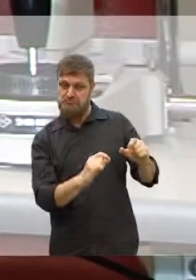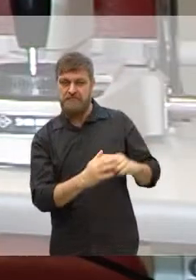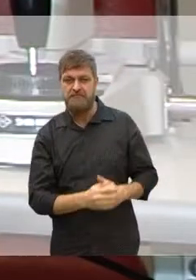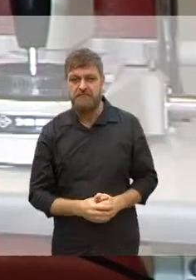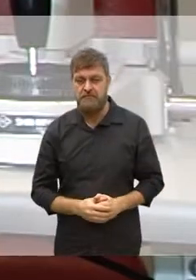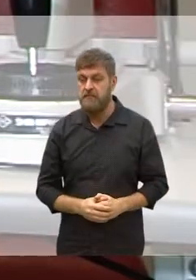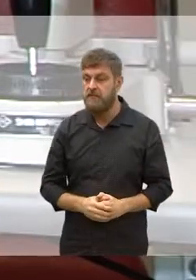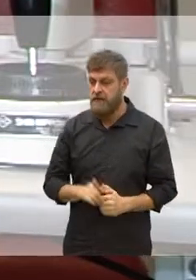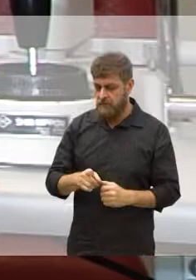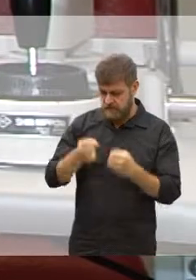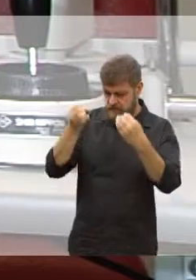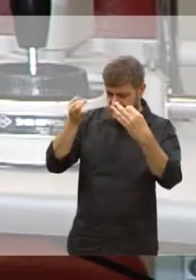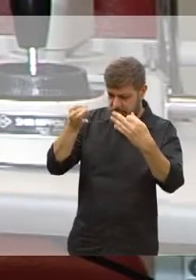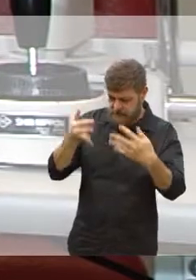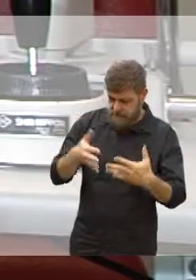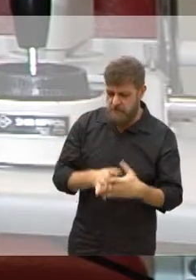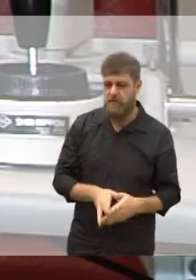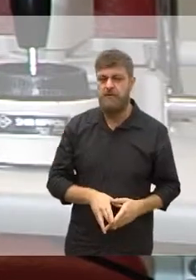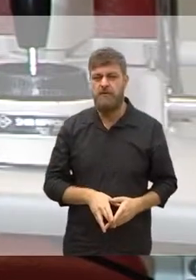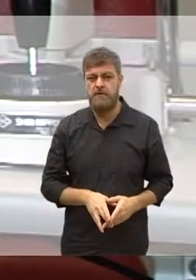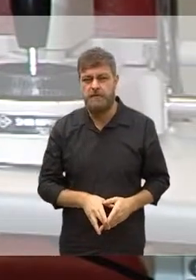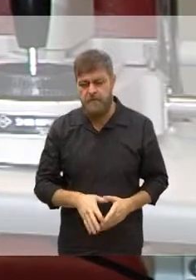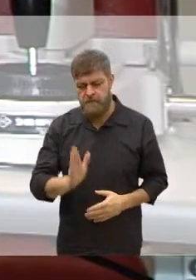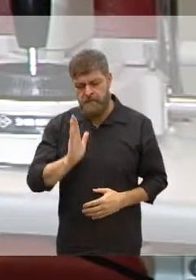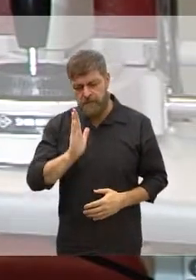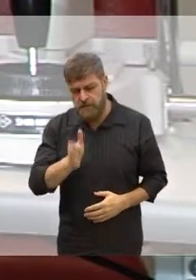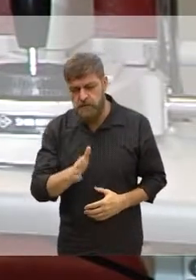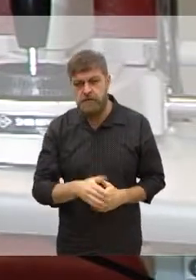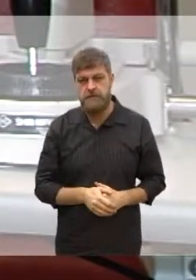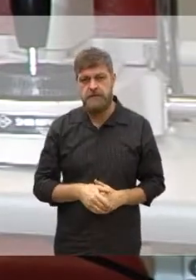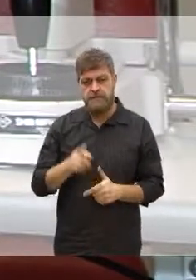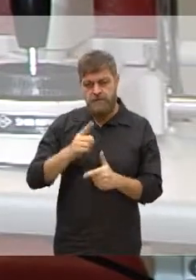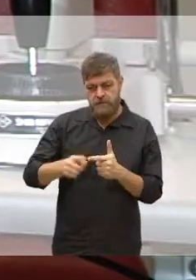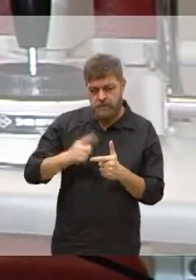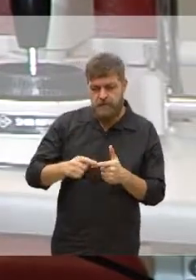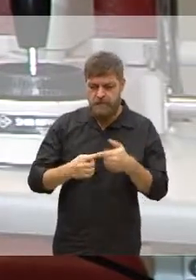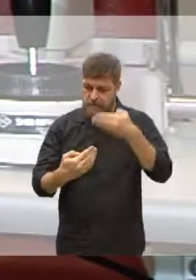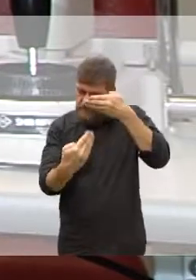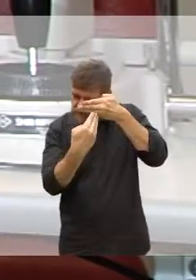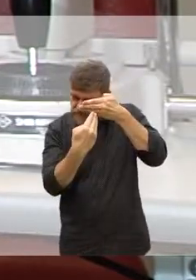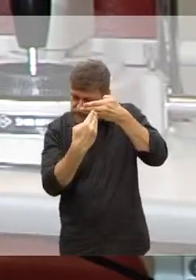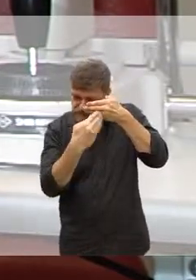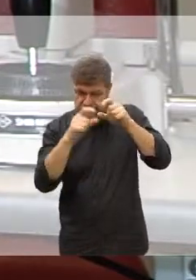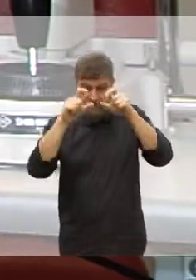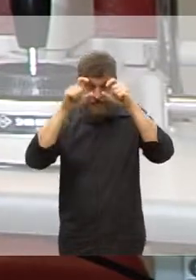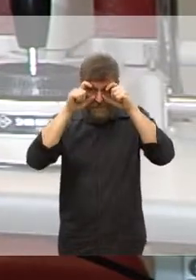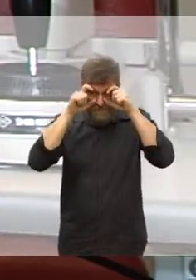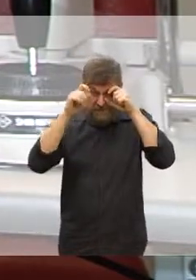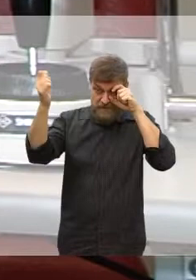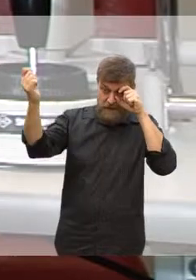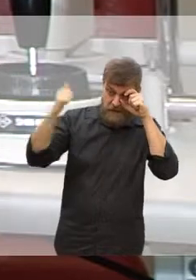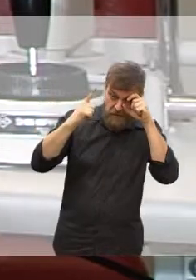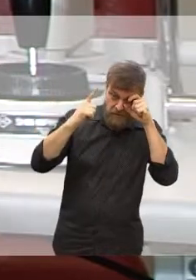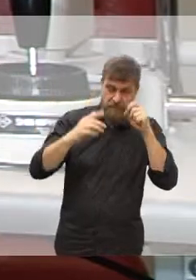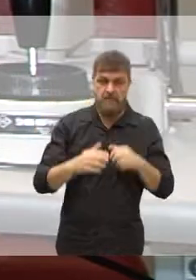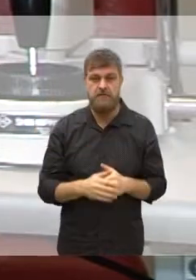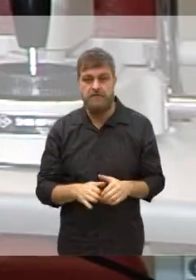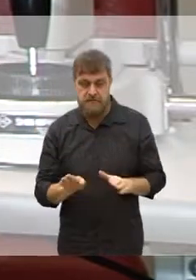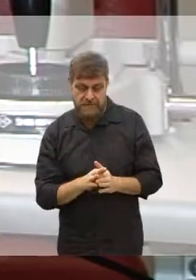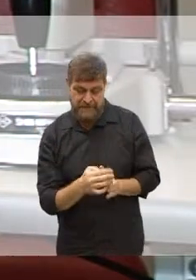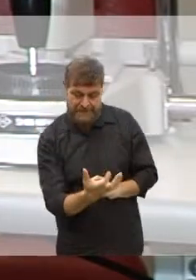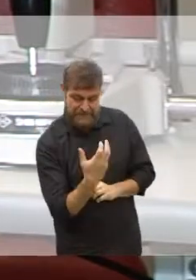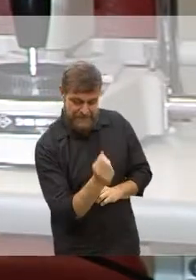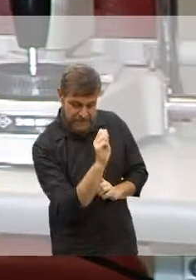suas falas a respeito dessa explicação dos filtros e da luminosidade, o quanto essa luz